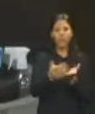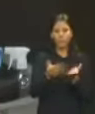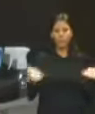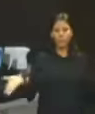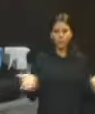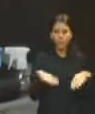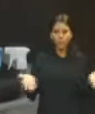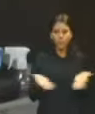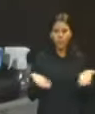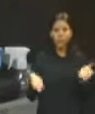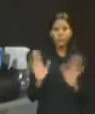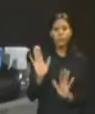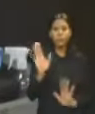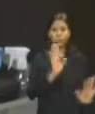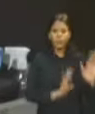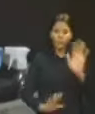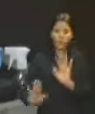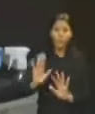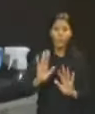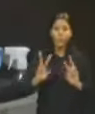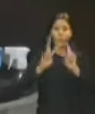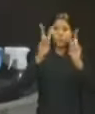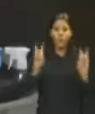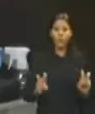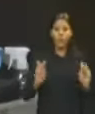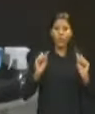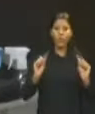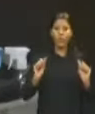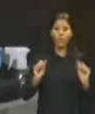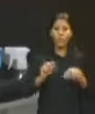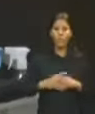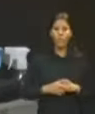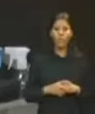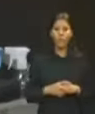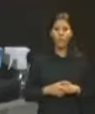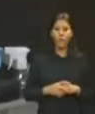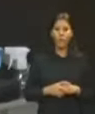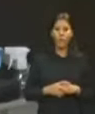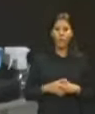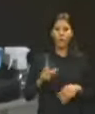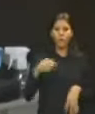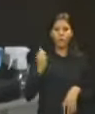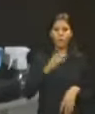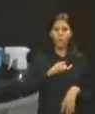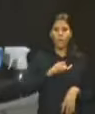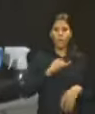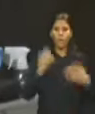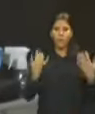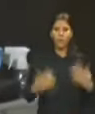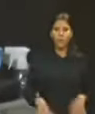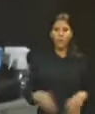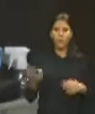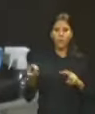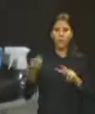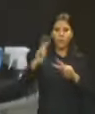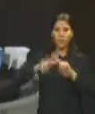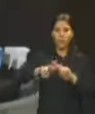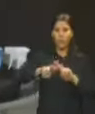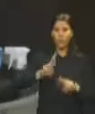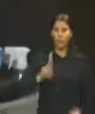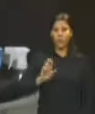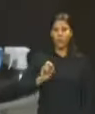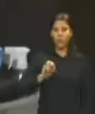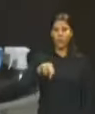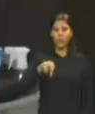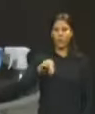muito cuidado, sobre o fato que estarreceu a todos nós da prisão em flagrante do vereador Ronivaldo aqui de